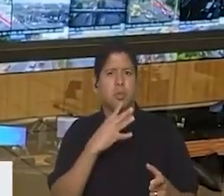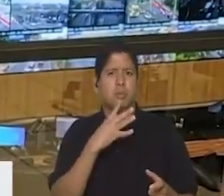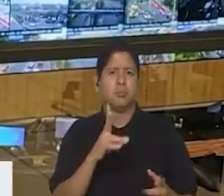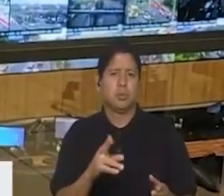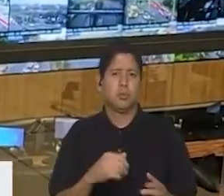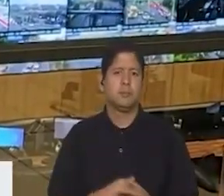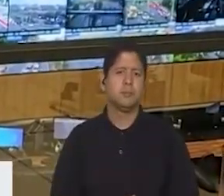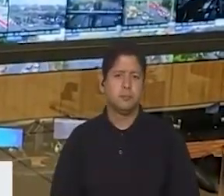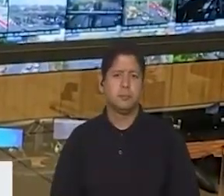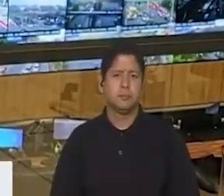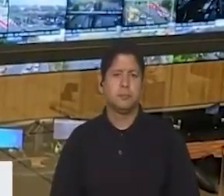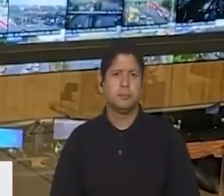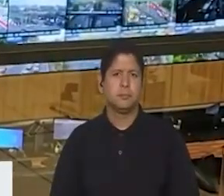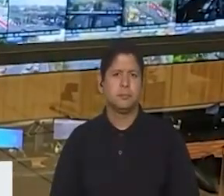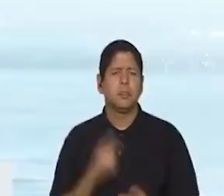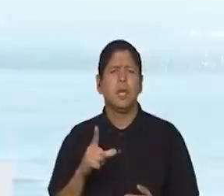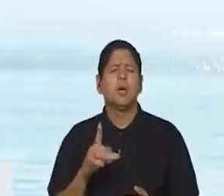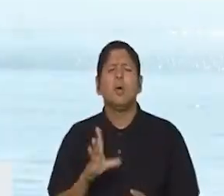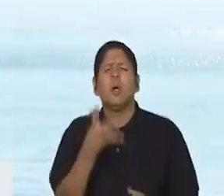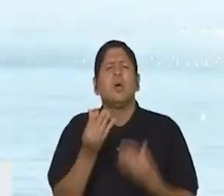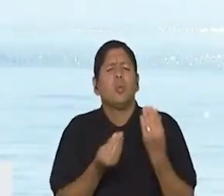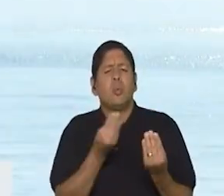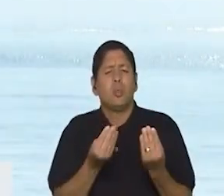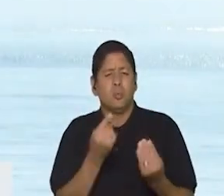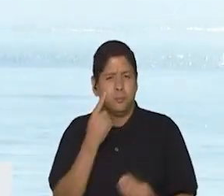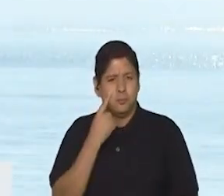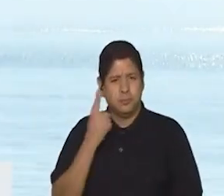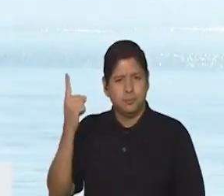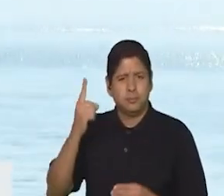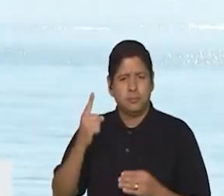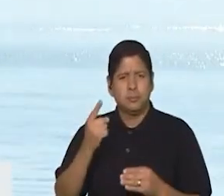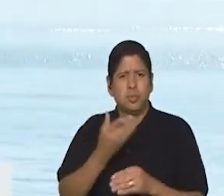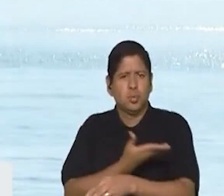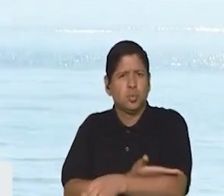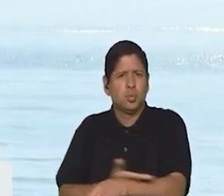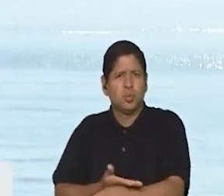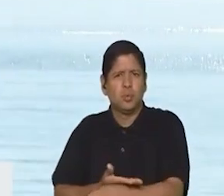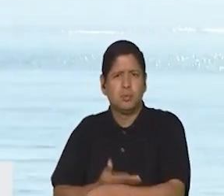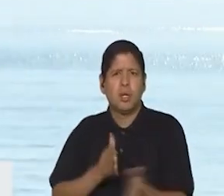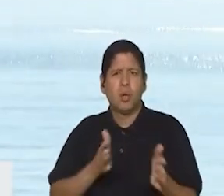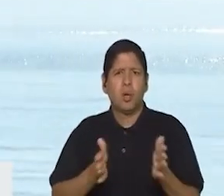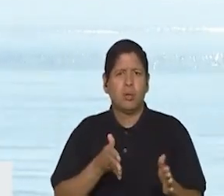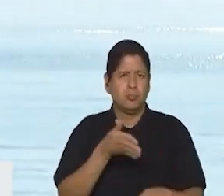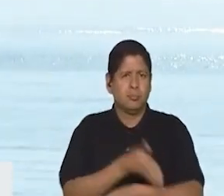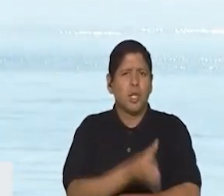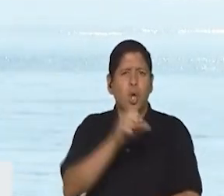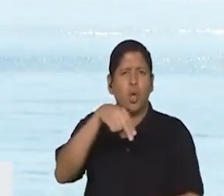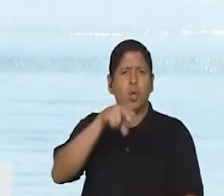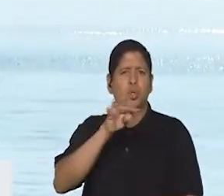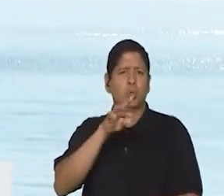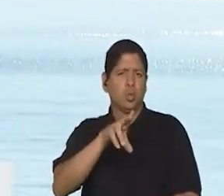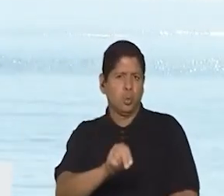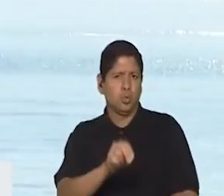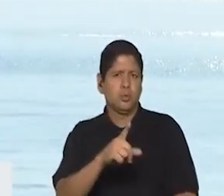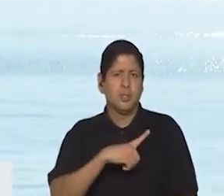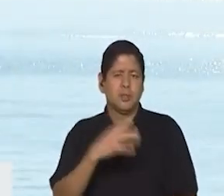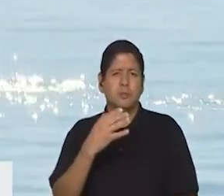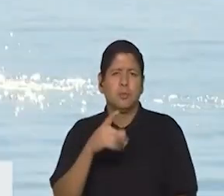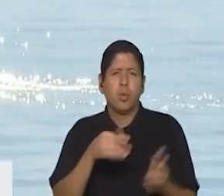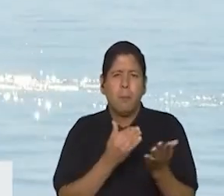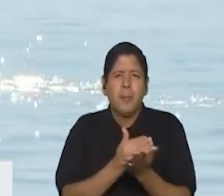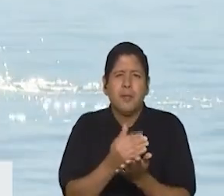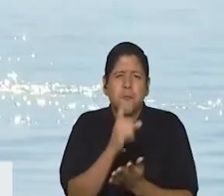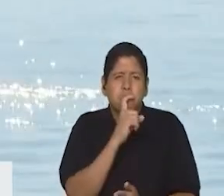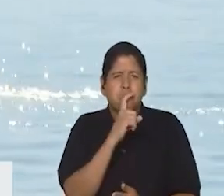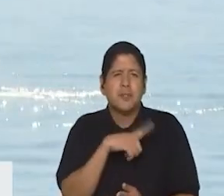neblina. Então, o que é esse fenômeno? Ele é mais comum nessa época do ano que a gente está entrando, no outono, principalmente no inverno,